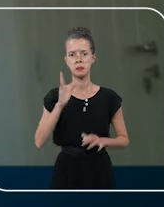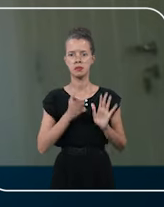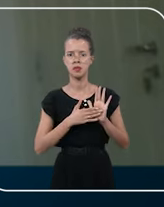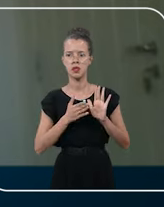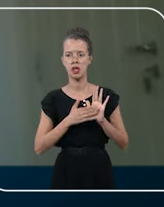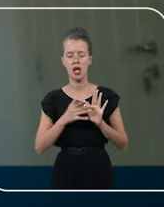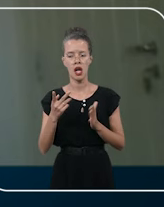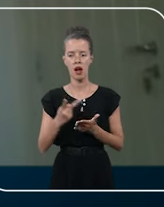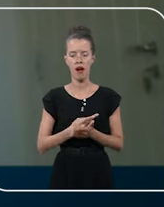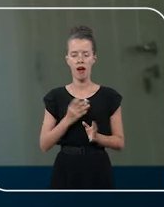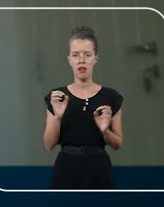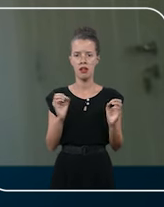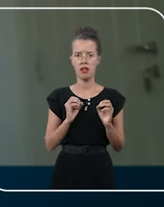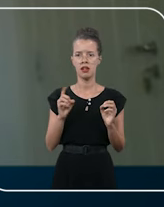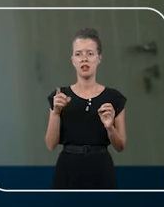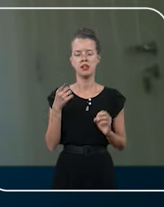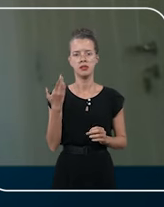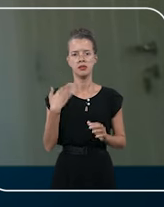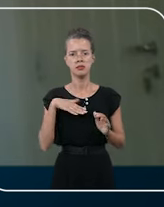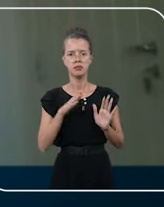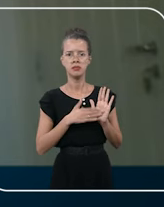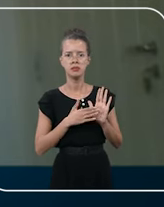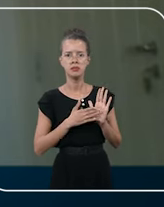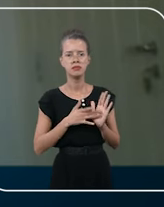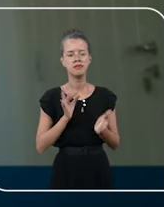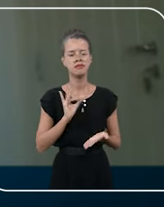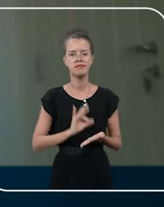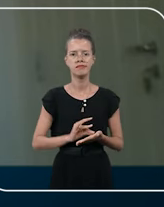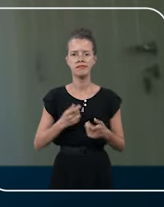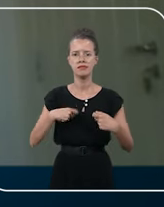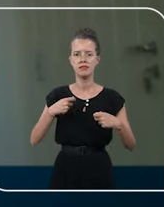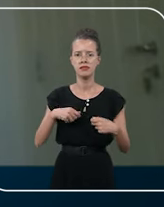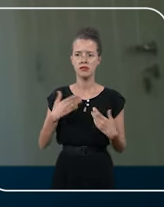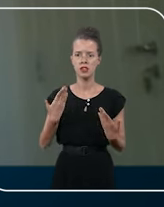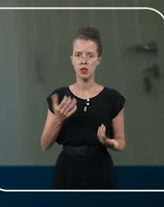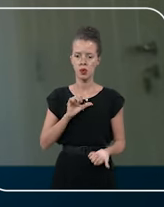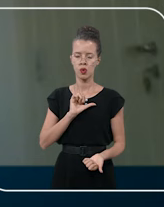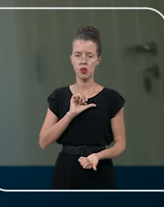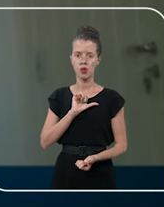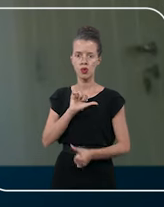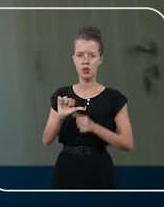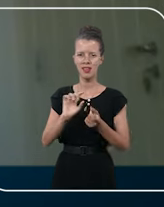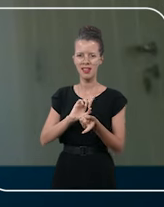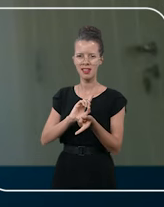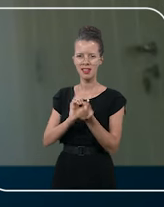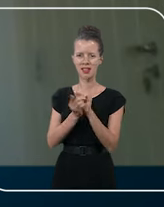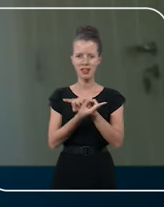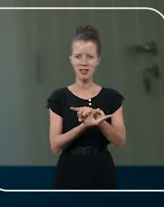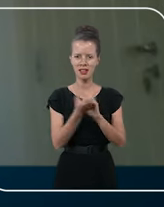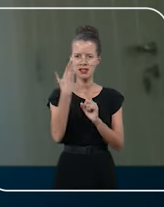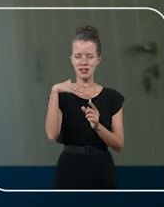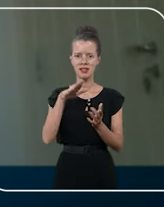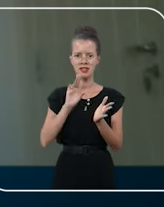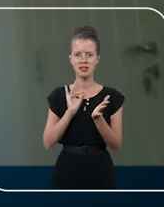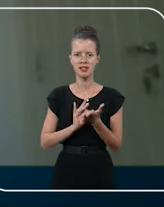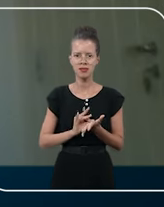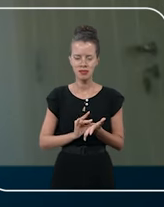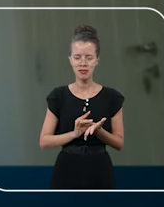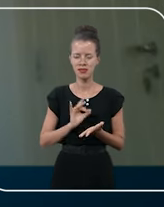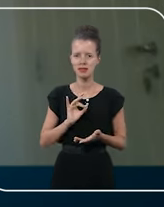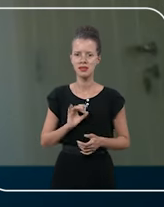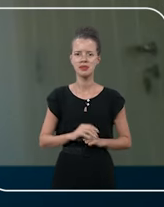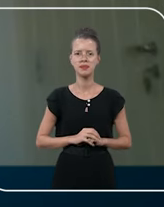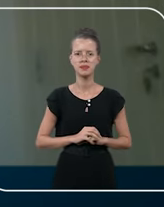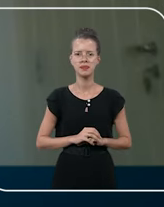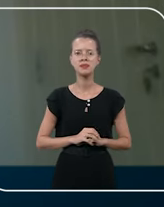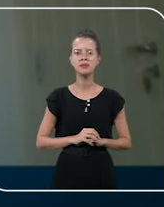eu estou alegando. Então, essa inversão do ônus da prova, ela é muito, aplicada quando nós